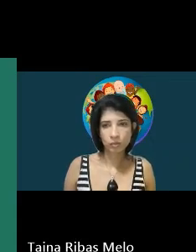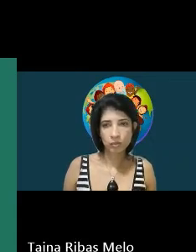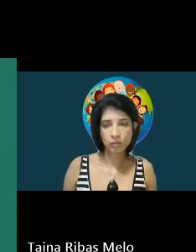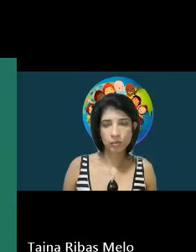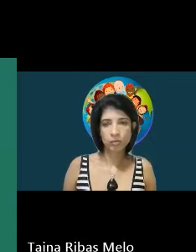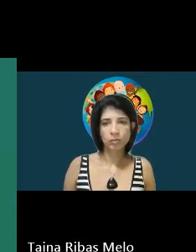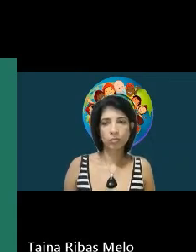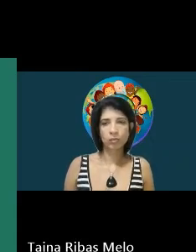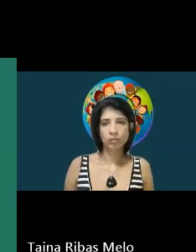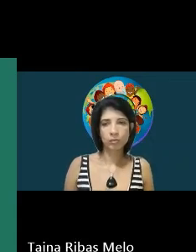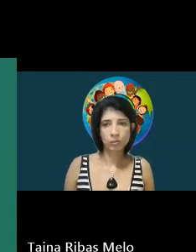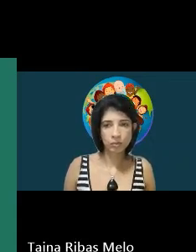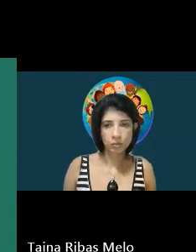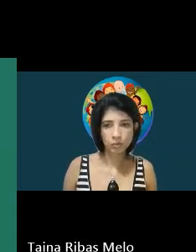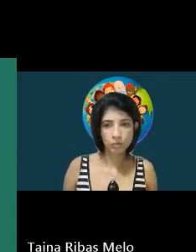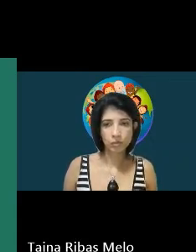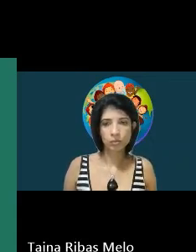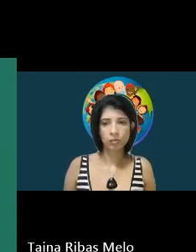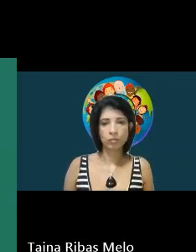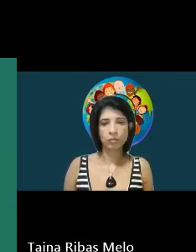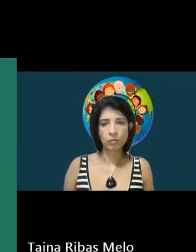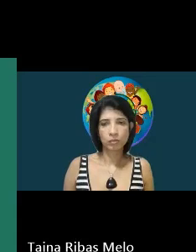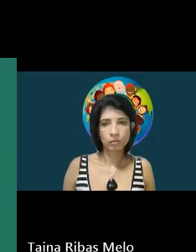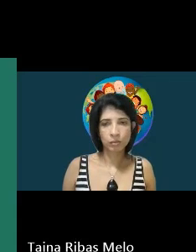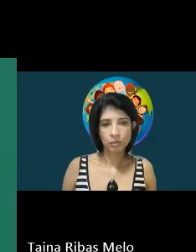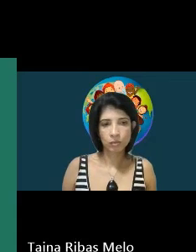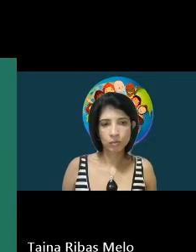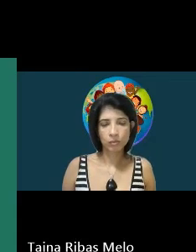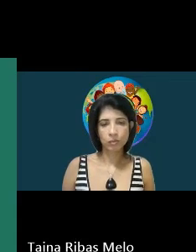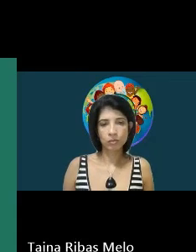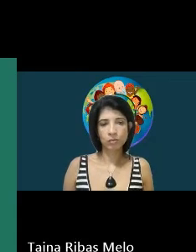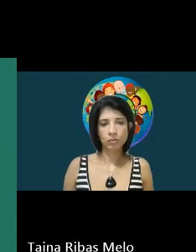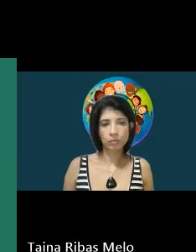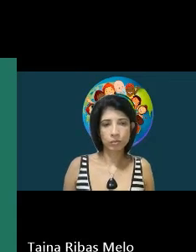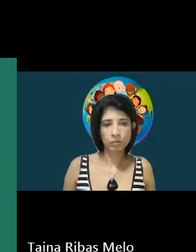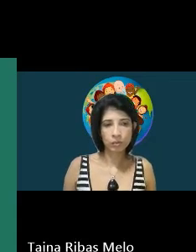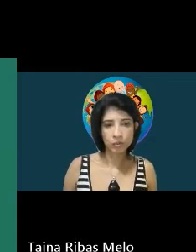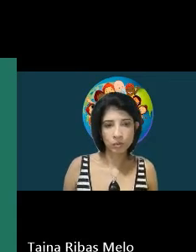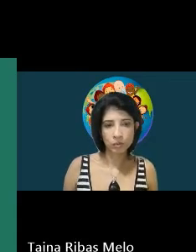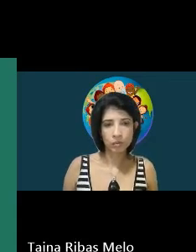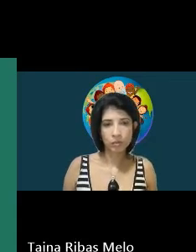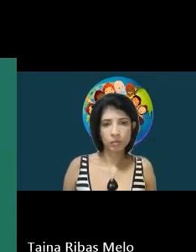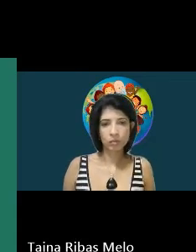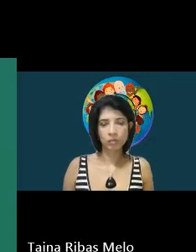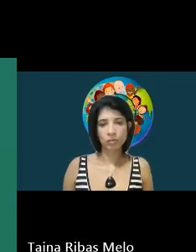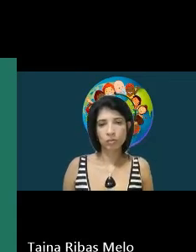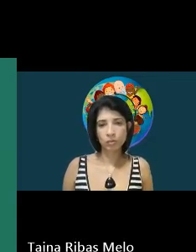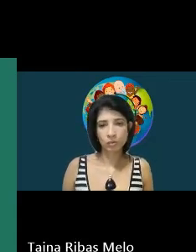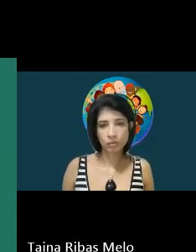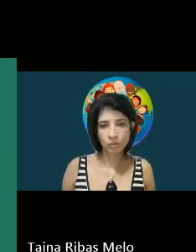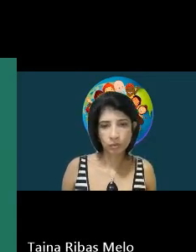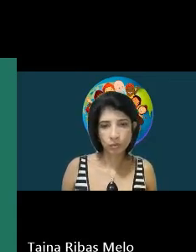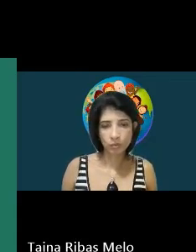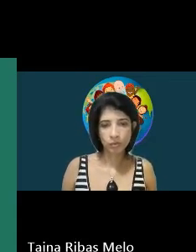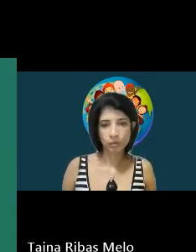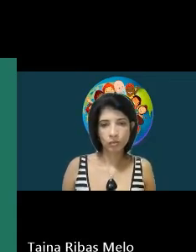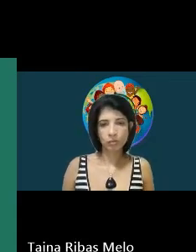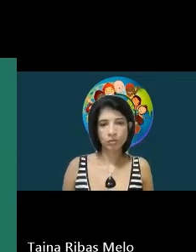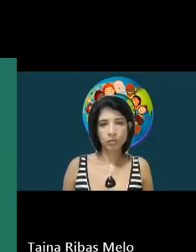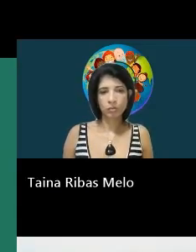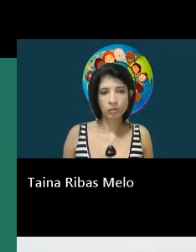essa análise fatorial. E a partir dessa análise, eles conseguiram observar que alguns itens não se relacionavam bem com o fator avaliado, outros